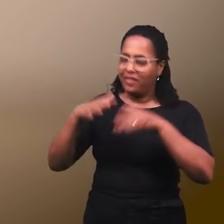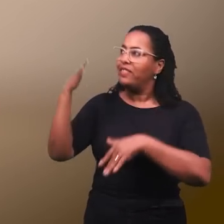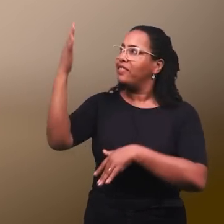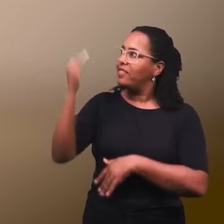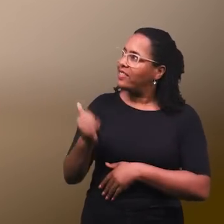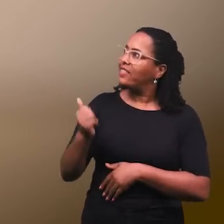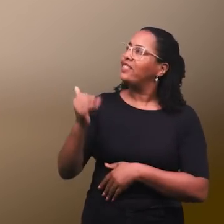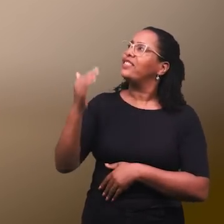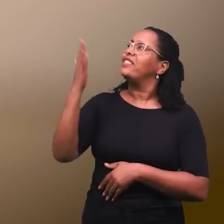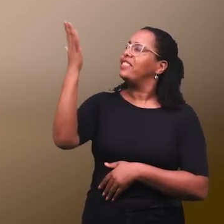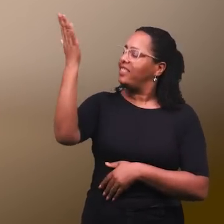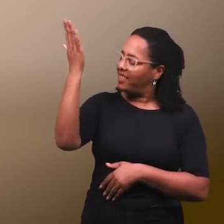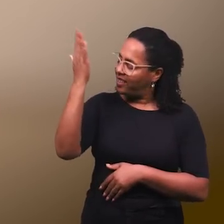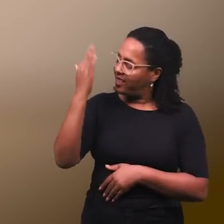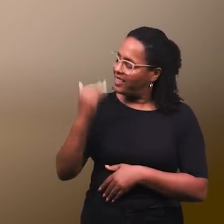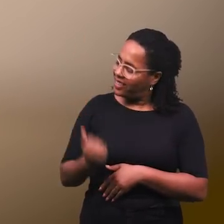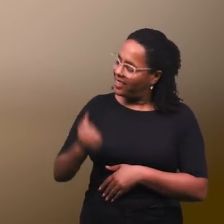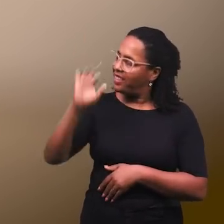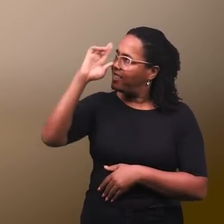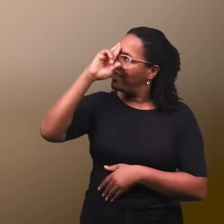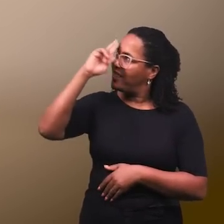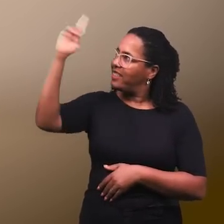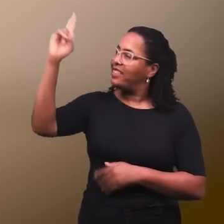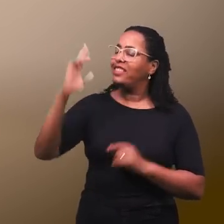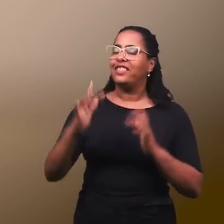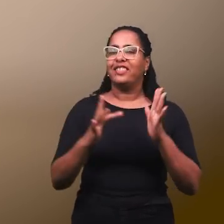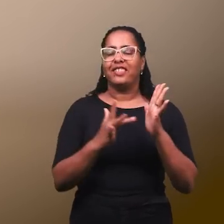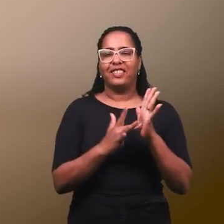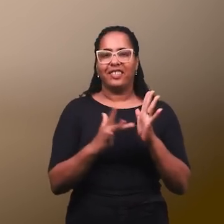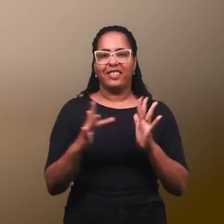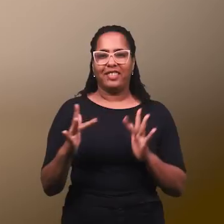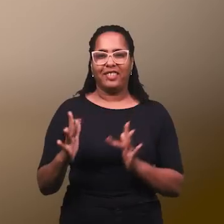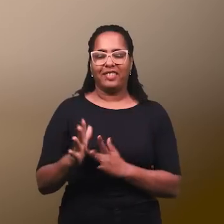dizem: vem. Ora